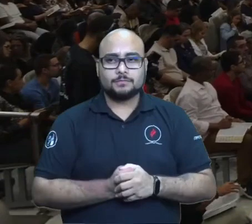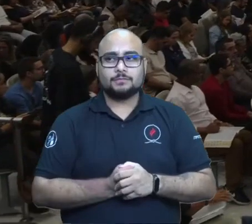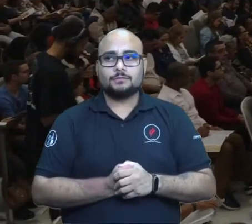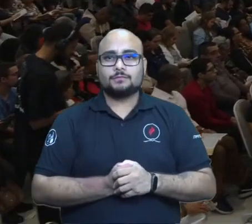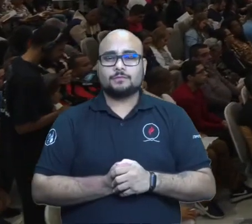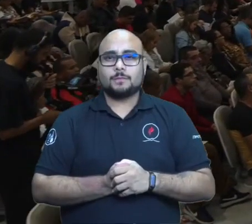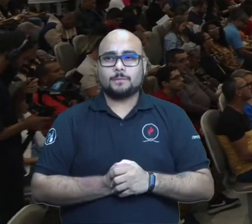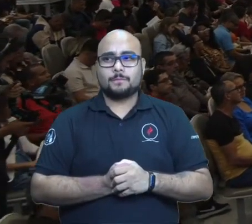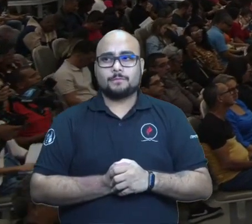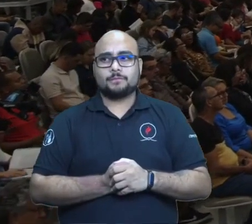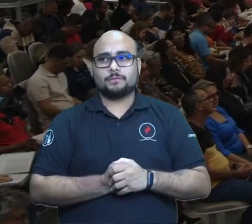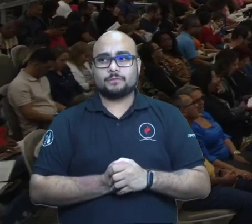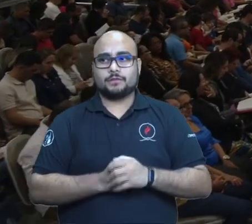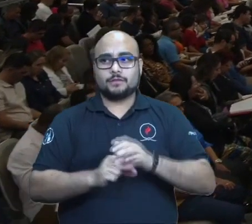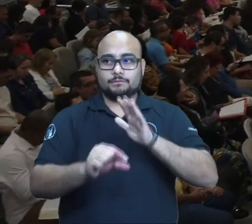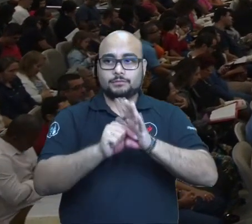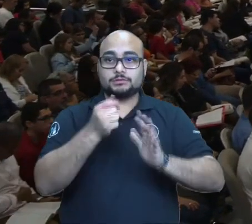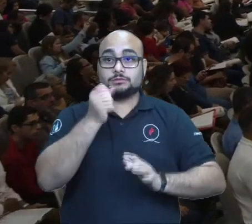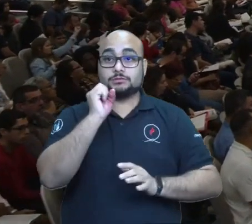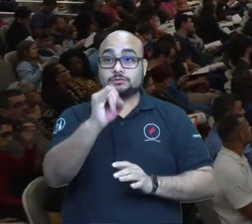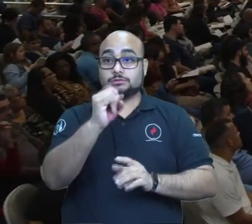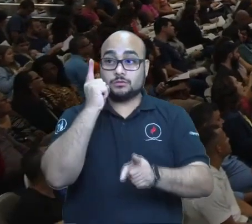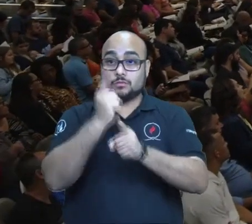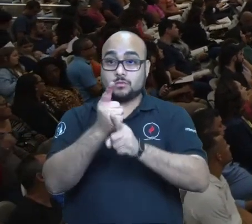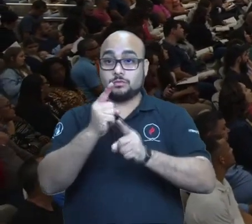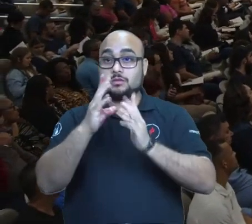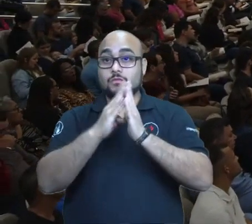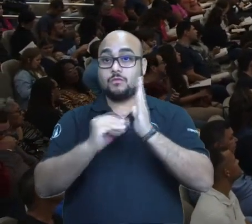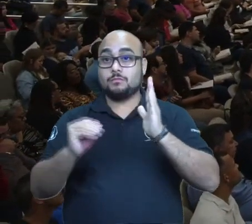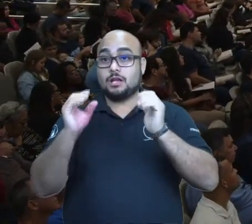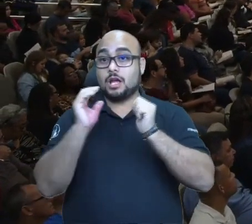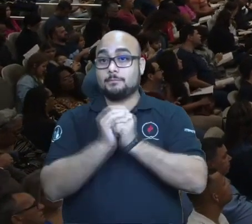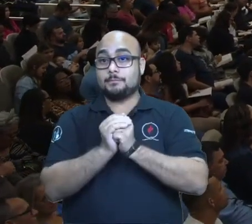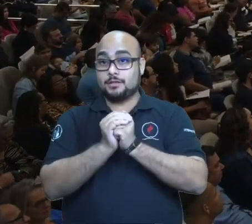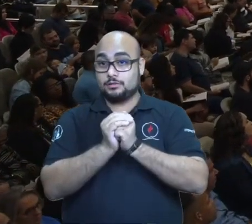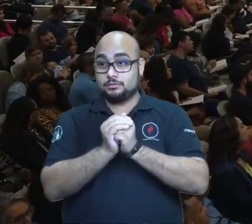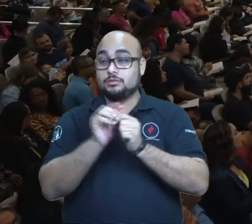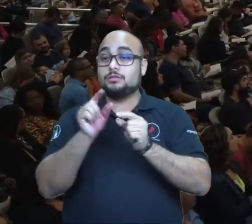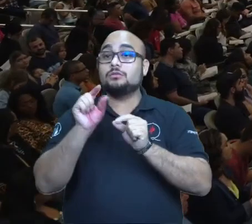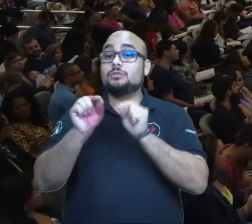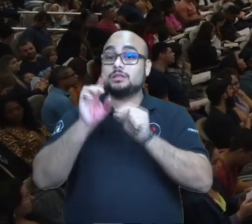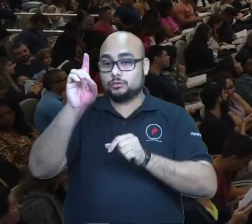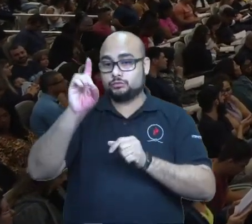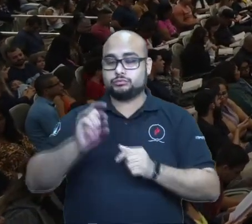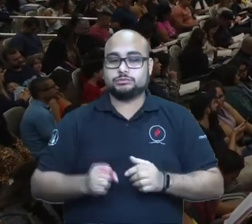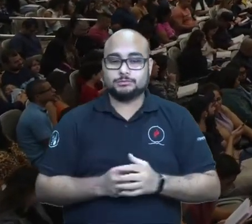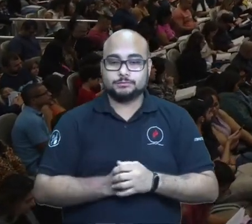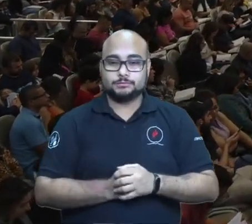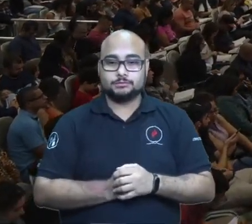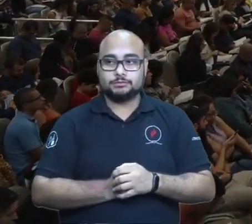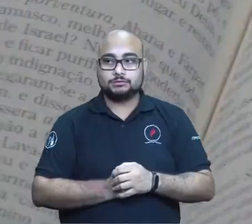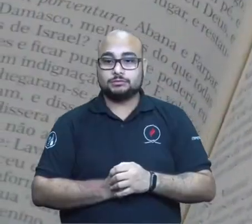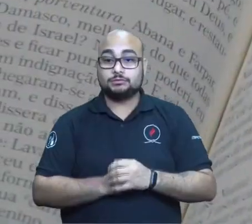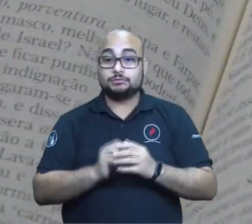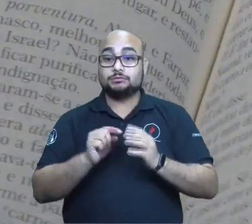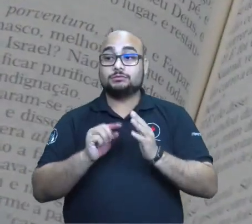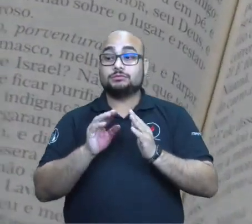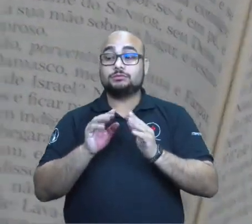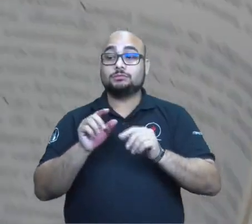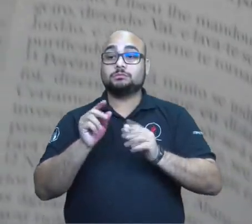versos número 1 quem achou diga bem forte Eu amo a Bíblia pois bem está escrito e disseram